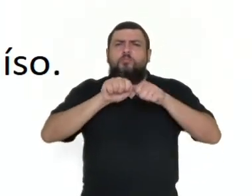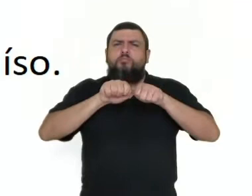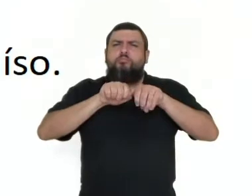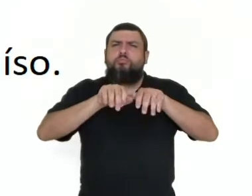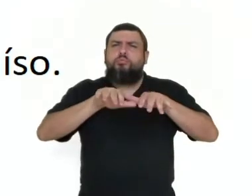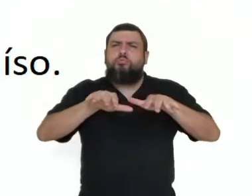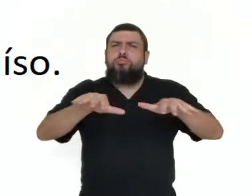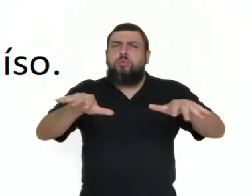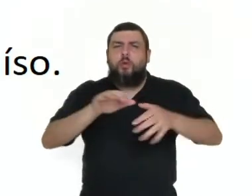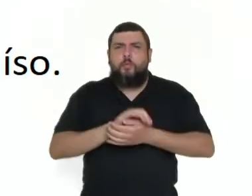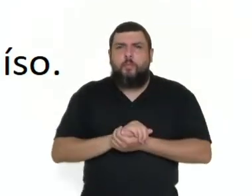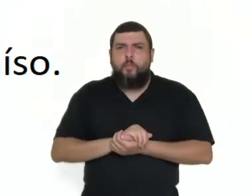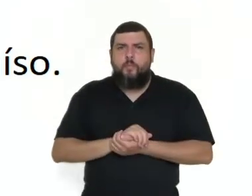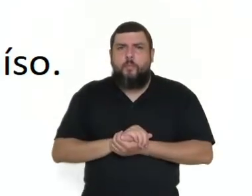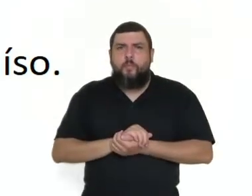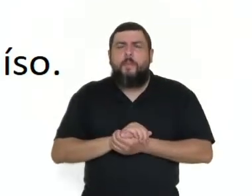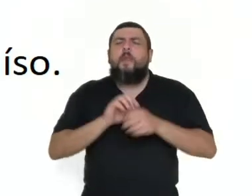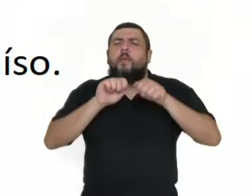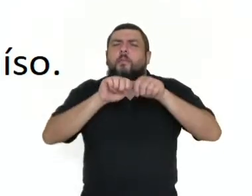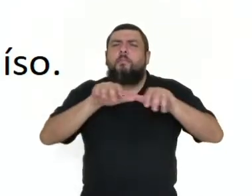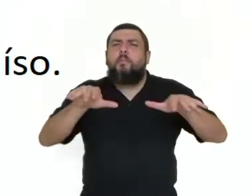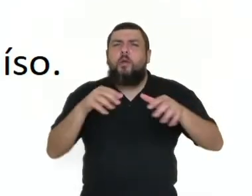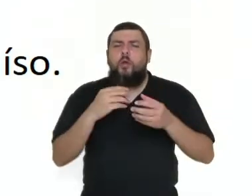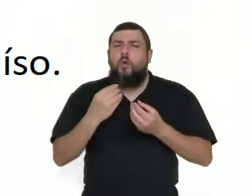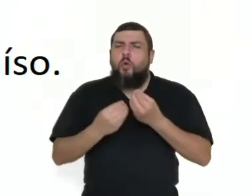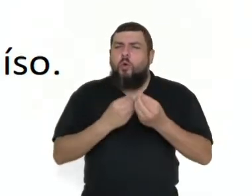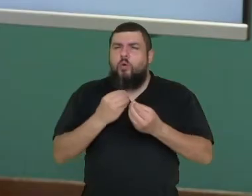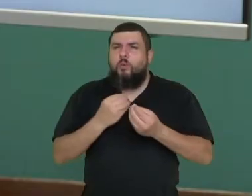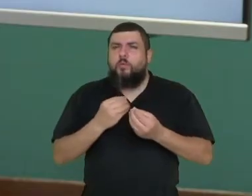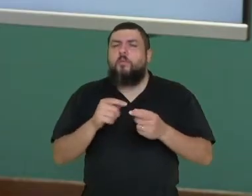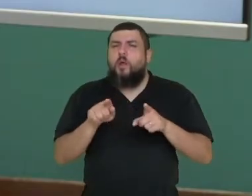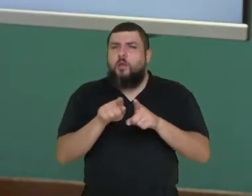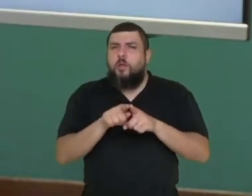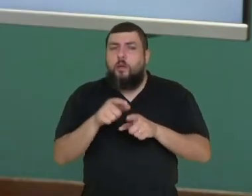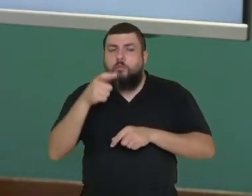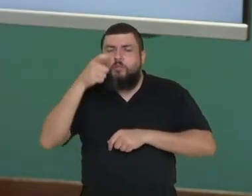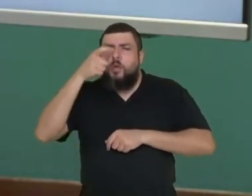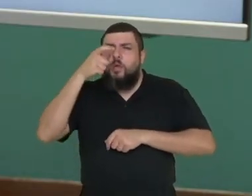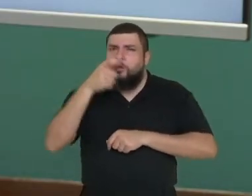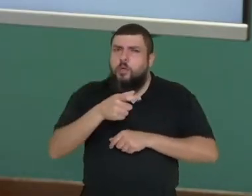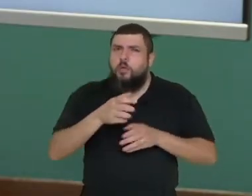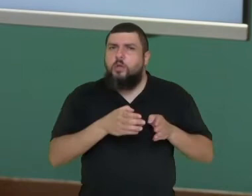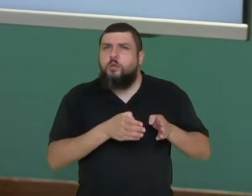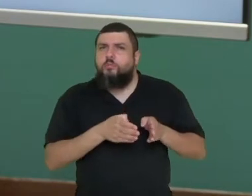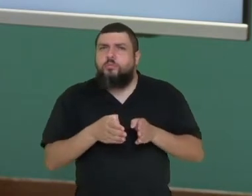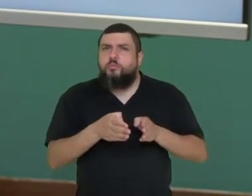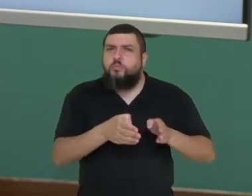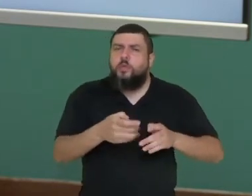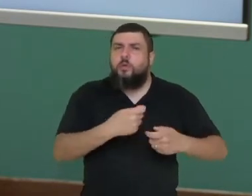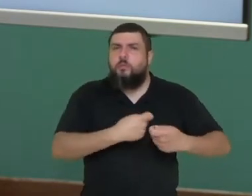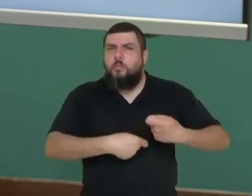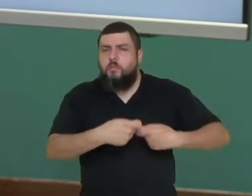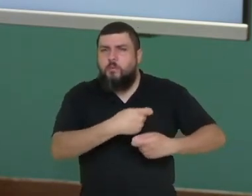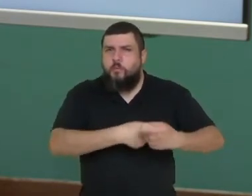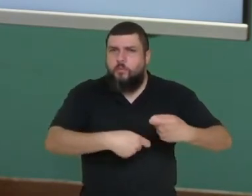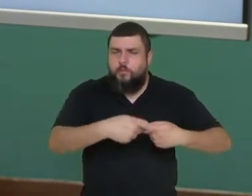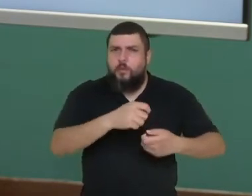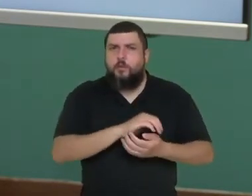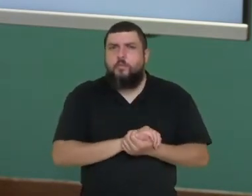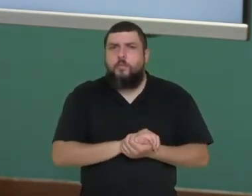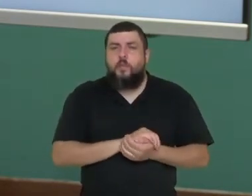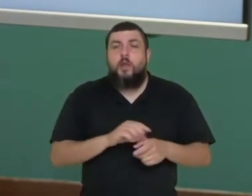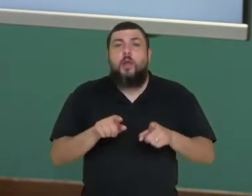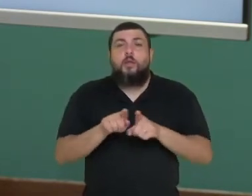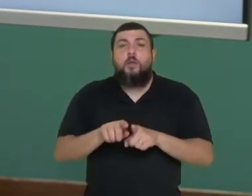Entre os fatores da expansão muçulmana estavam o interesse no controle das vias de comércio por terra e por mar, através do Mediterrâneo, o